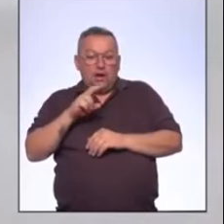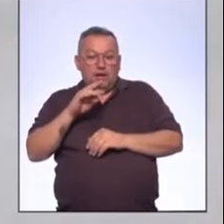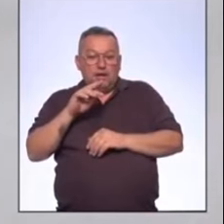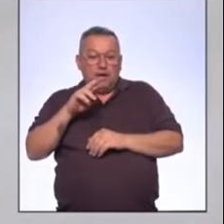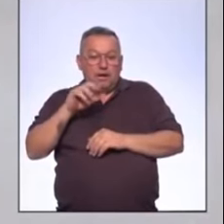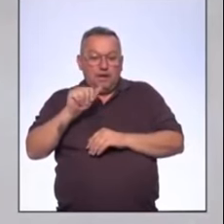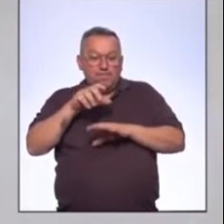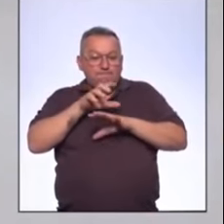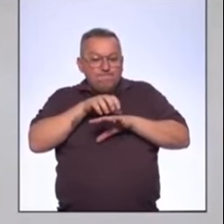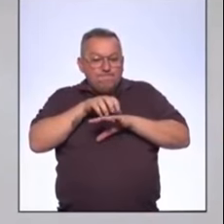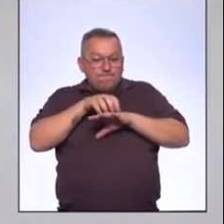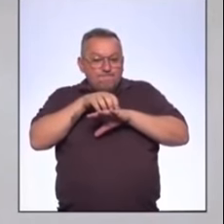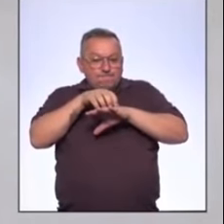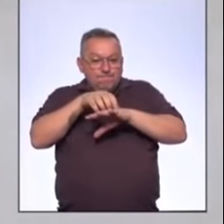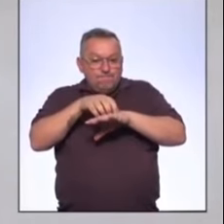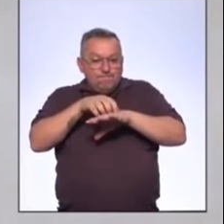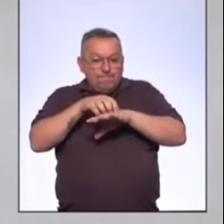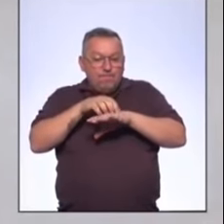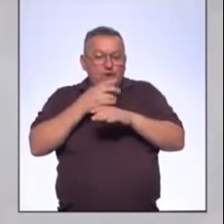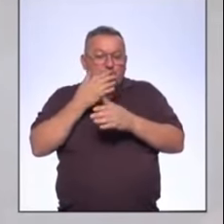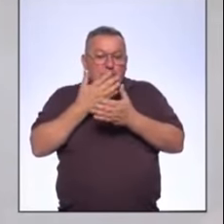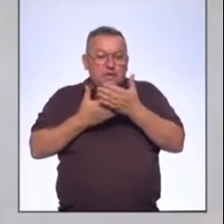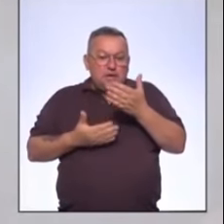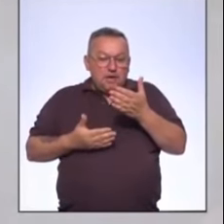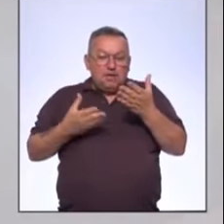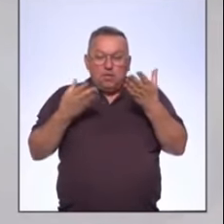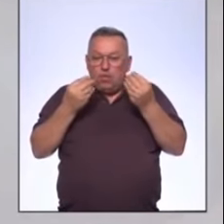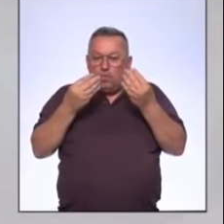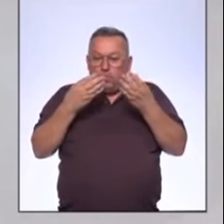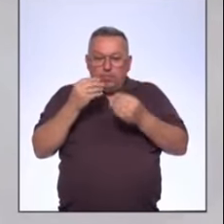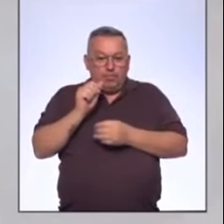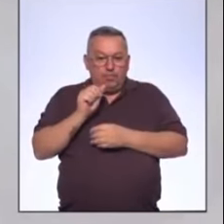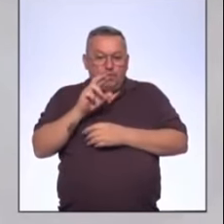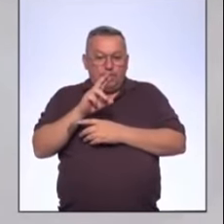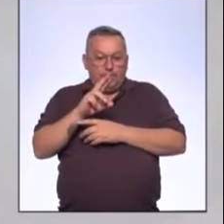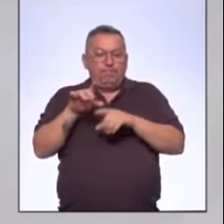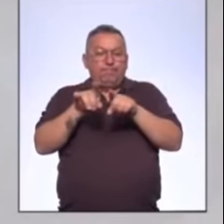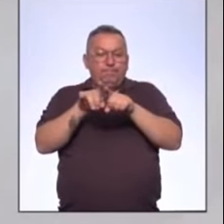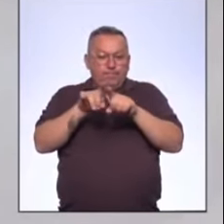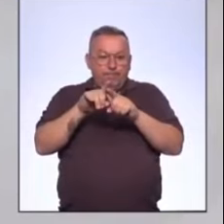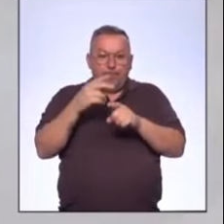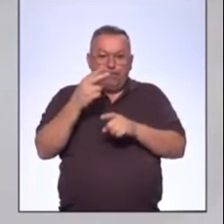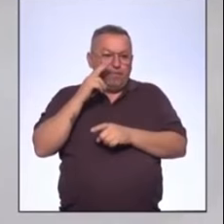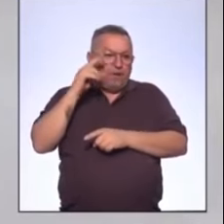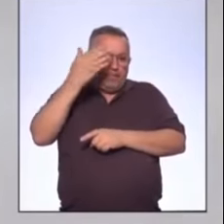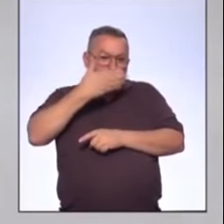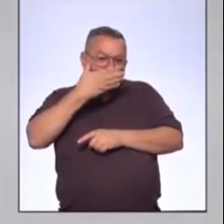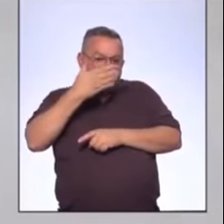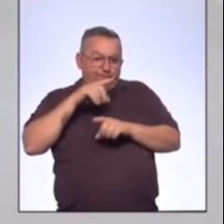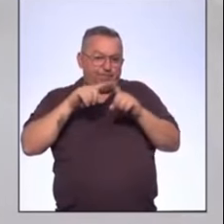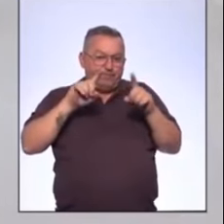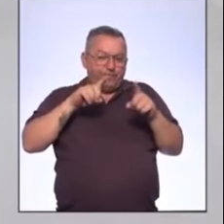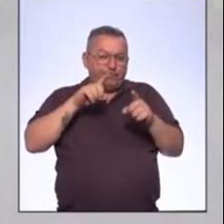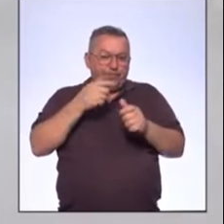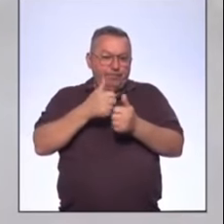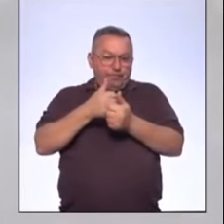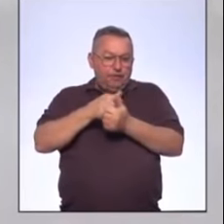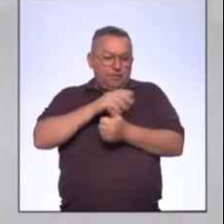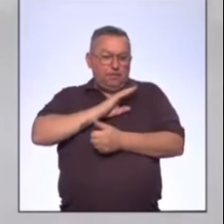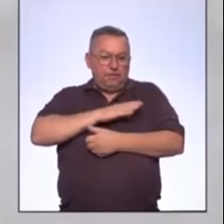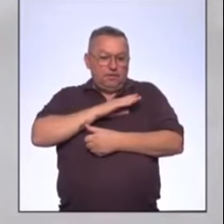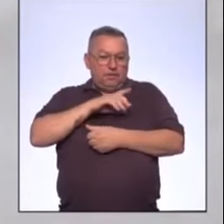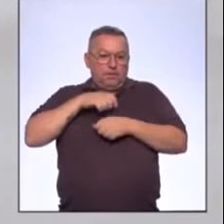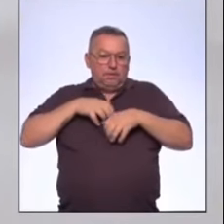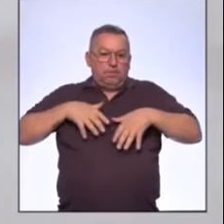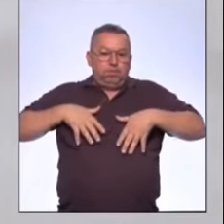vai transportar sangue rico em oxigênio e pobre em gás carbônico. Não dá para ver aqui, mas do lado do coração aqui a gente vai ter os